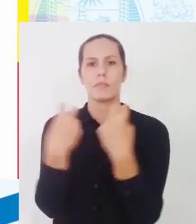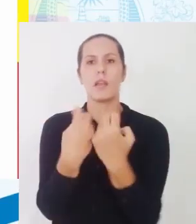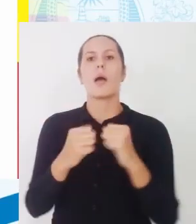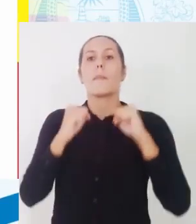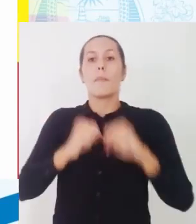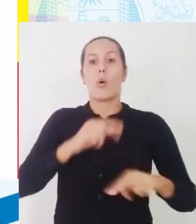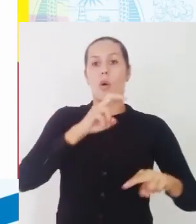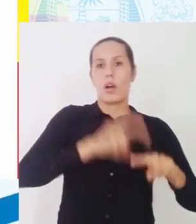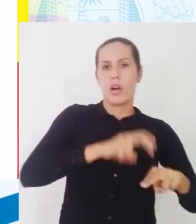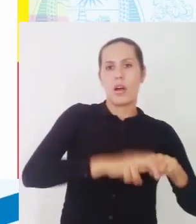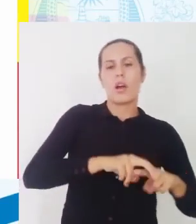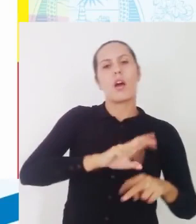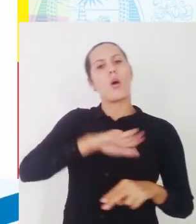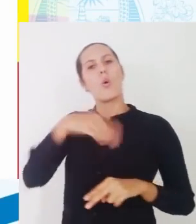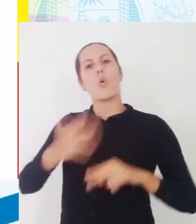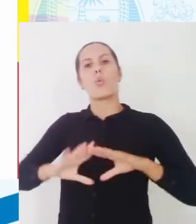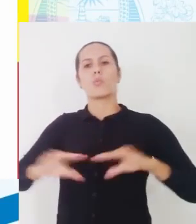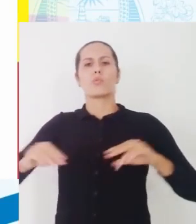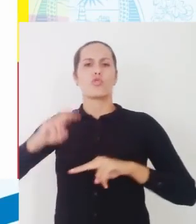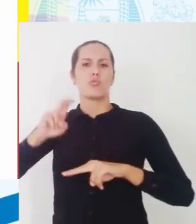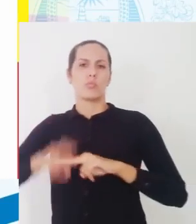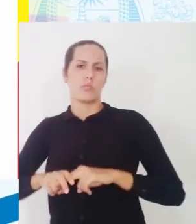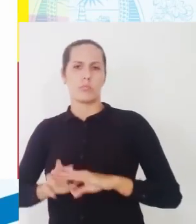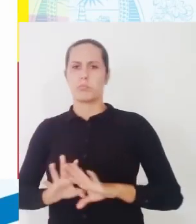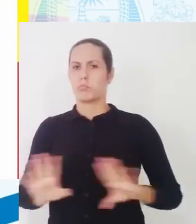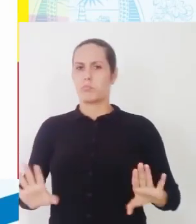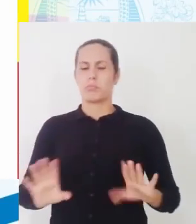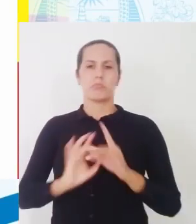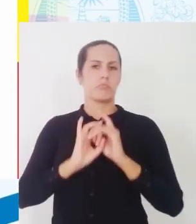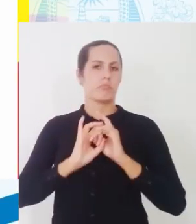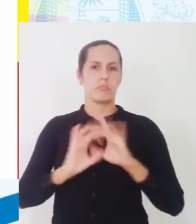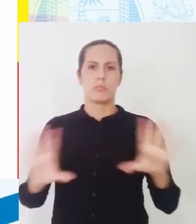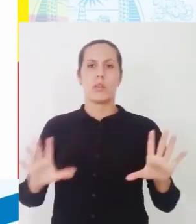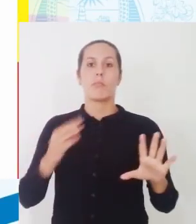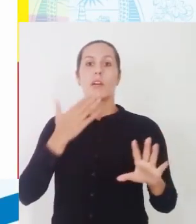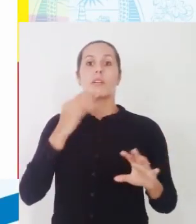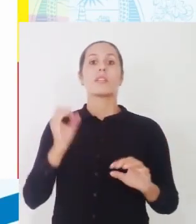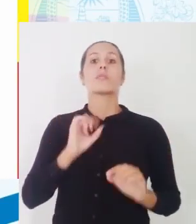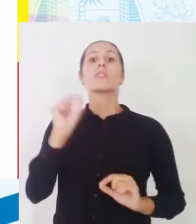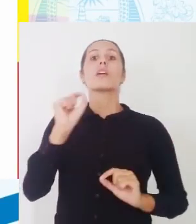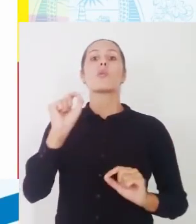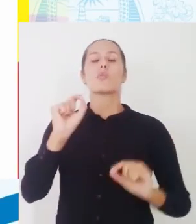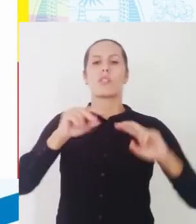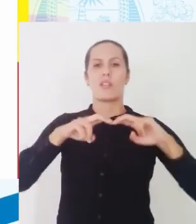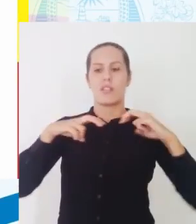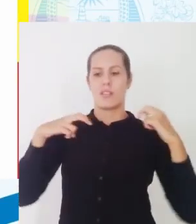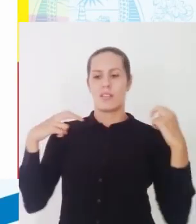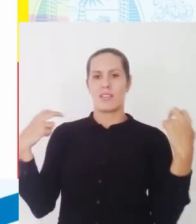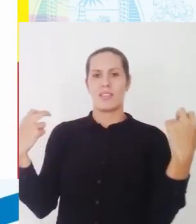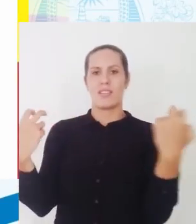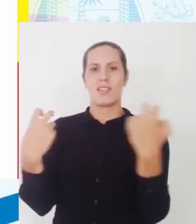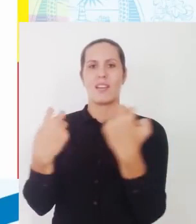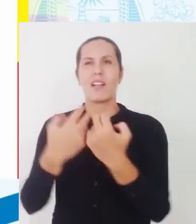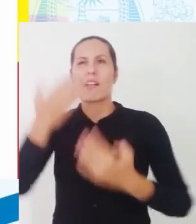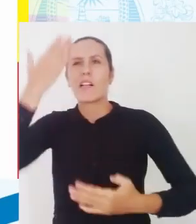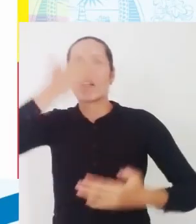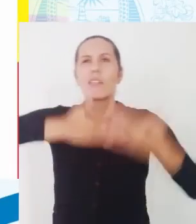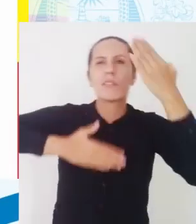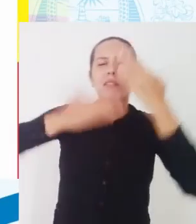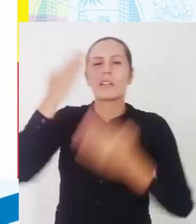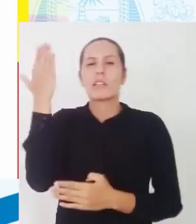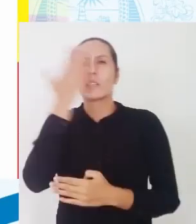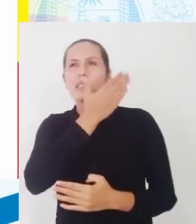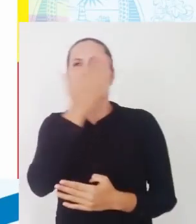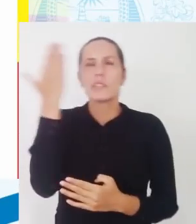nas cadeiras ou pode ser no chão. Mas o ideal é que não exista nenhum móvel, nenhuma parede atrapalhando